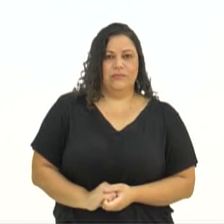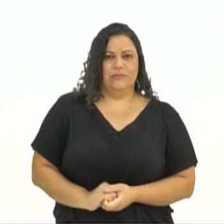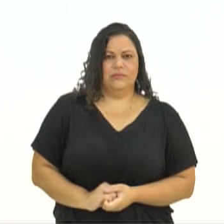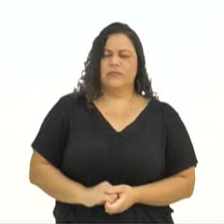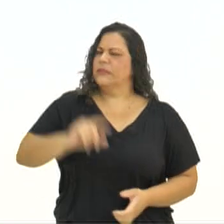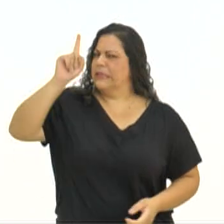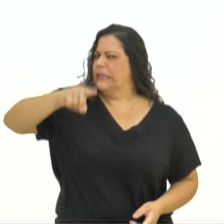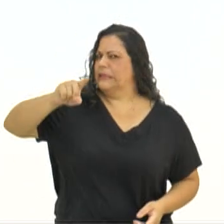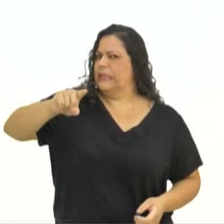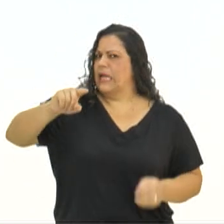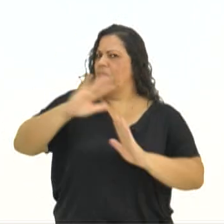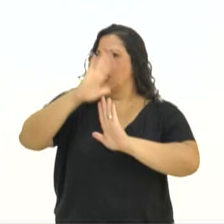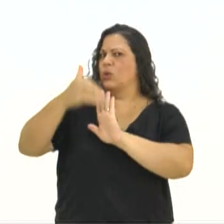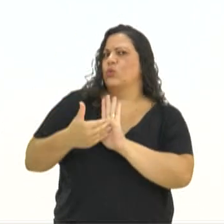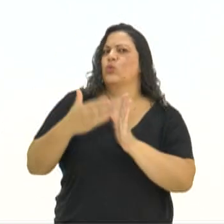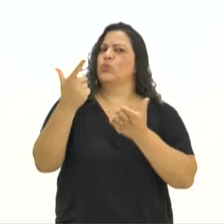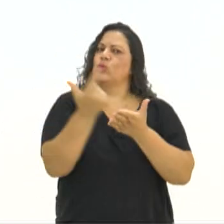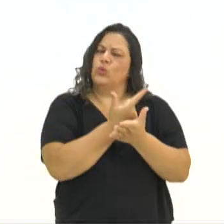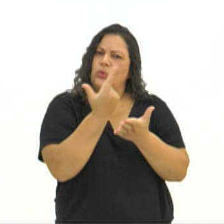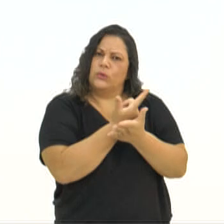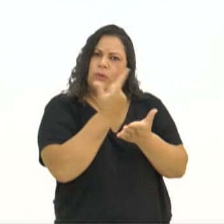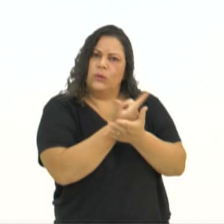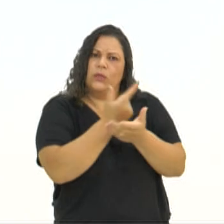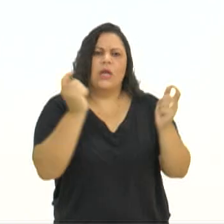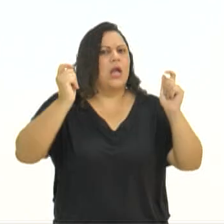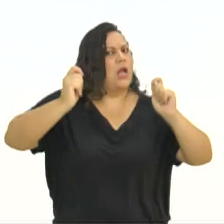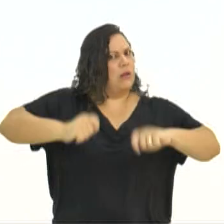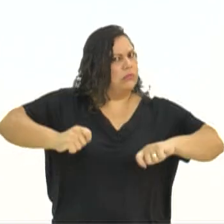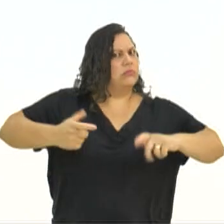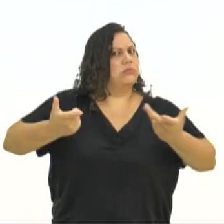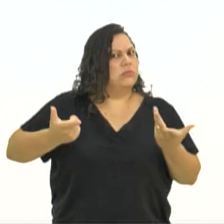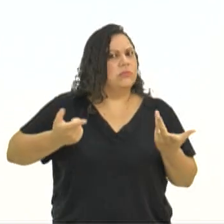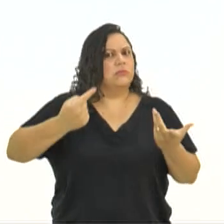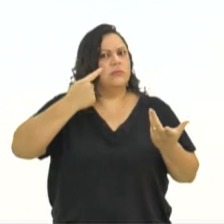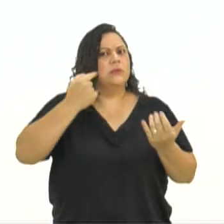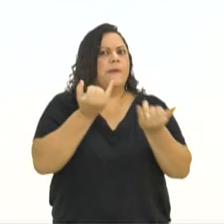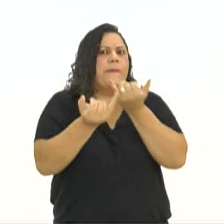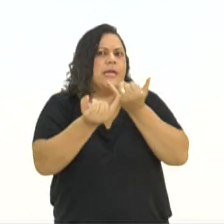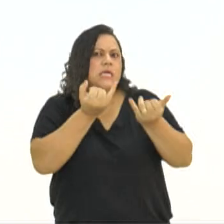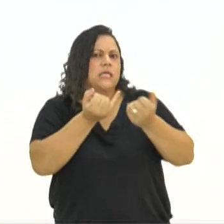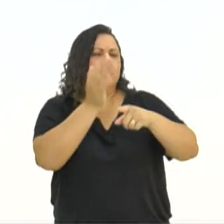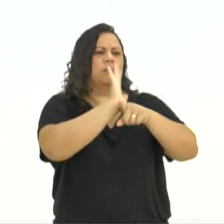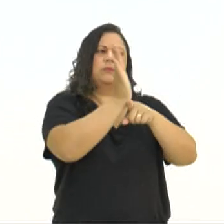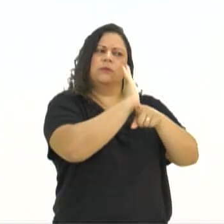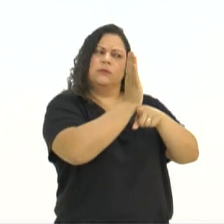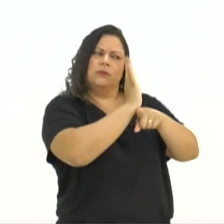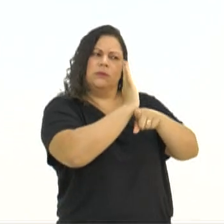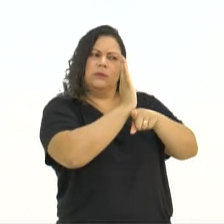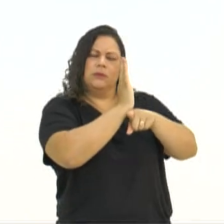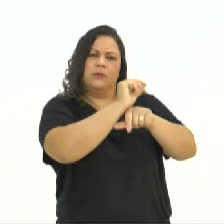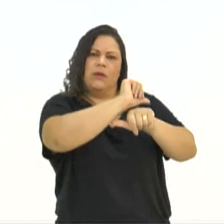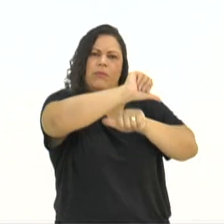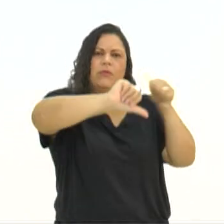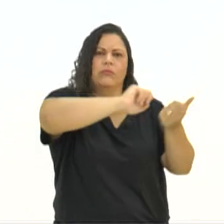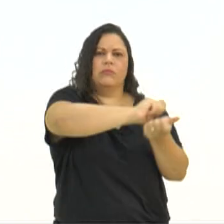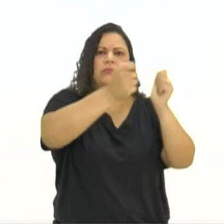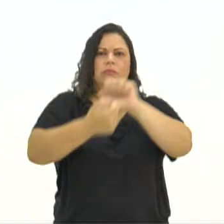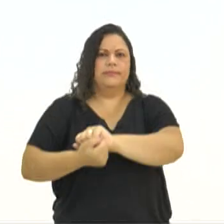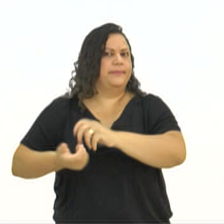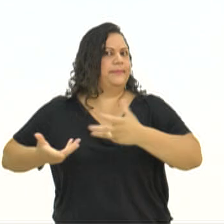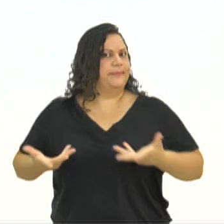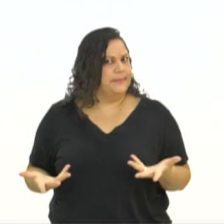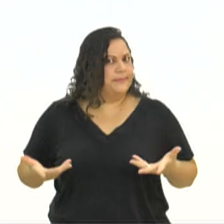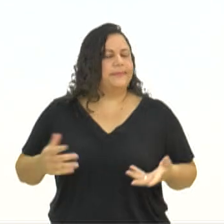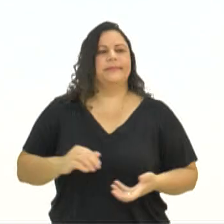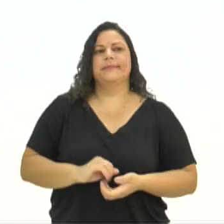que todos os livros merecem uma versão para o cinema? E aí, claro, vamos saber os gêneros textuais: